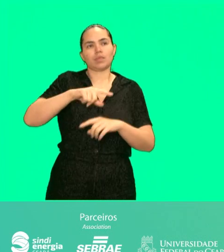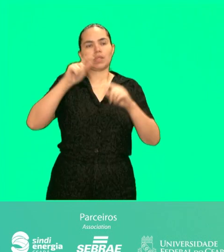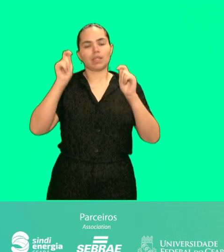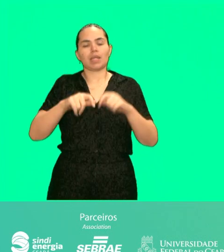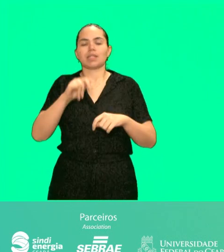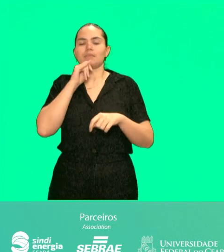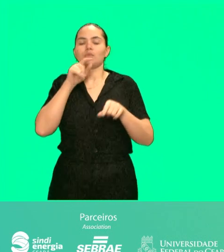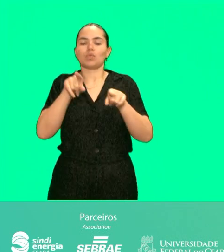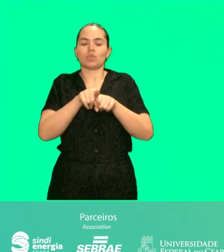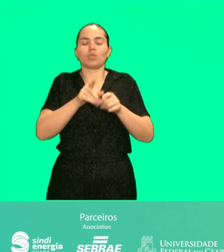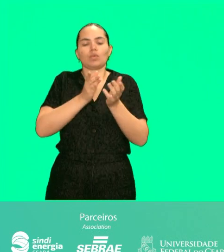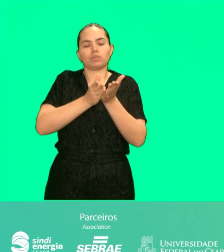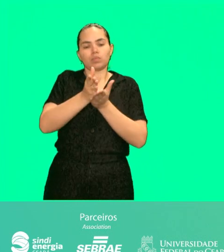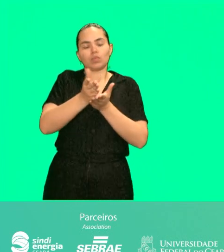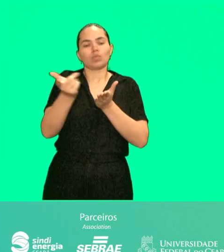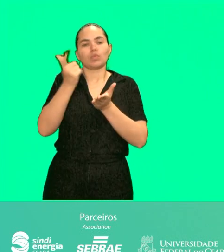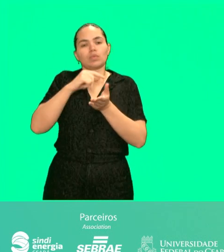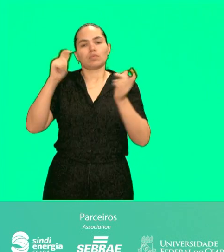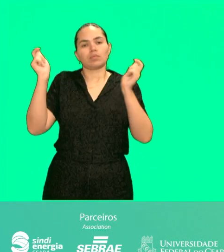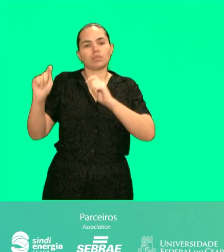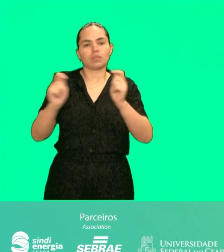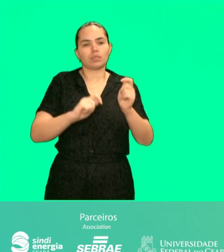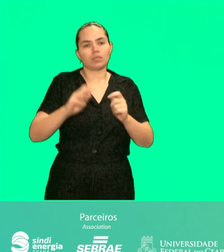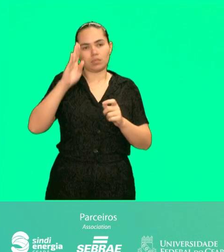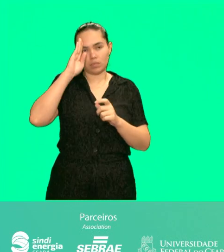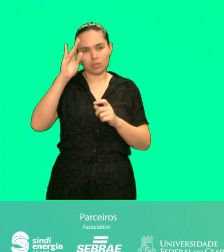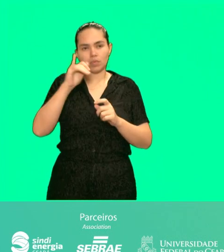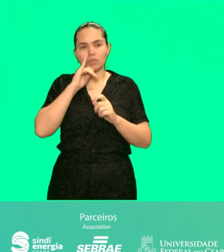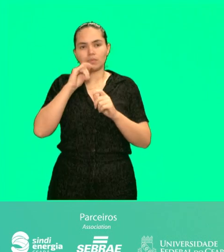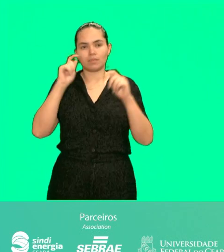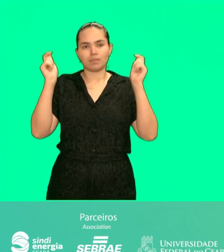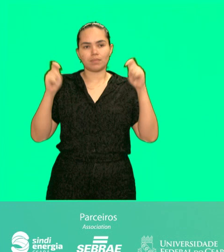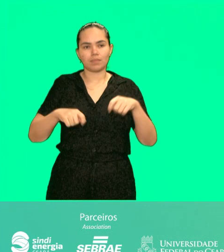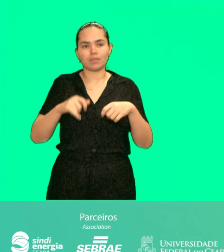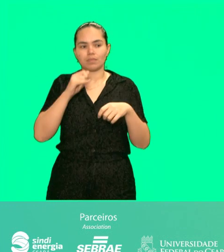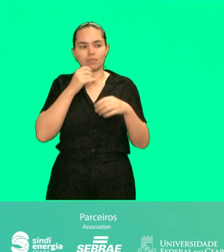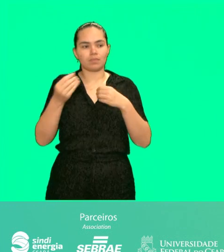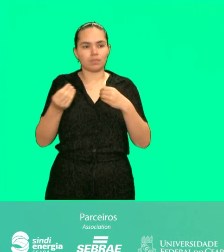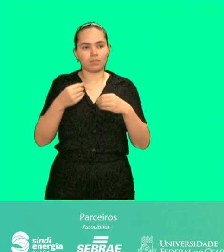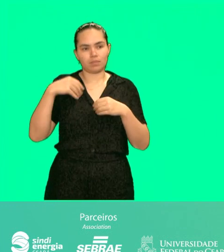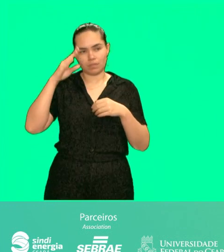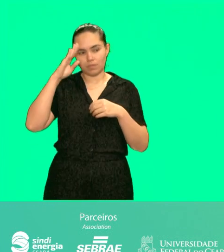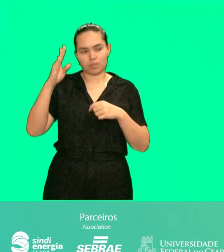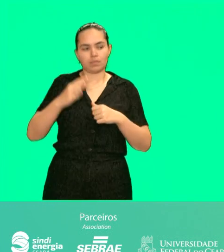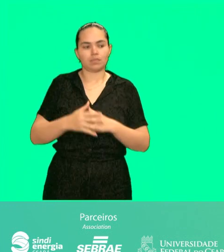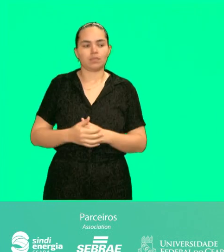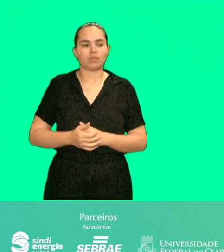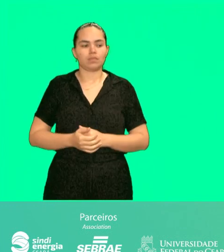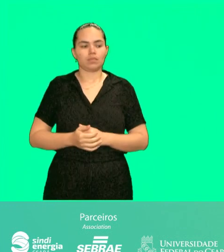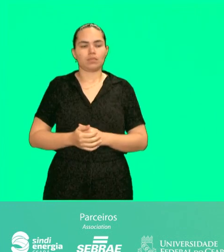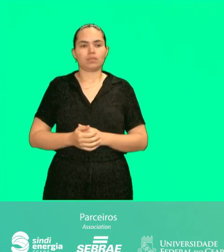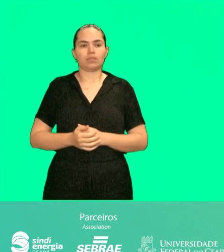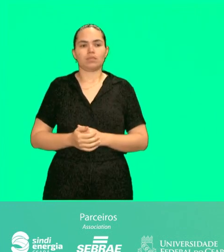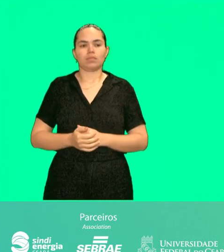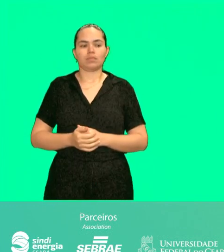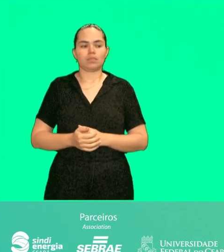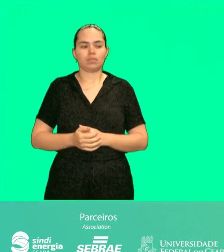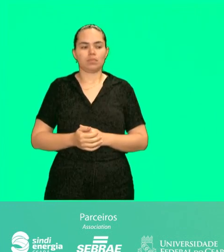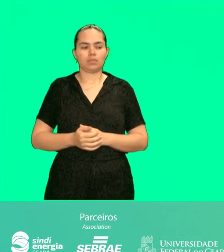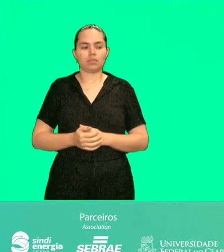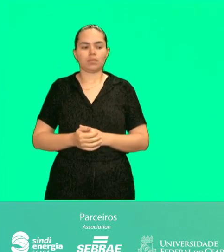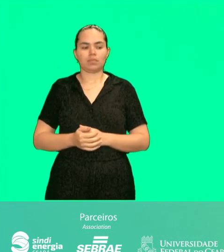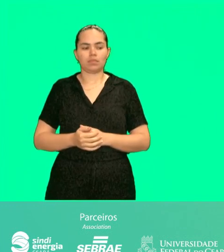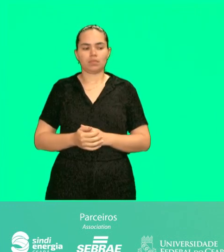você também and manter replacement. sua So it's capacidade possible mesmo durante essas to manutenções. maintain the capacity during Falando de maintenance.